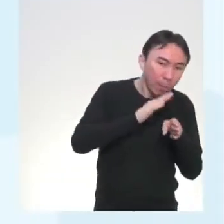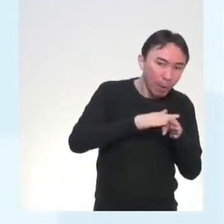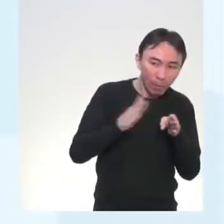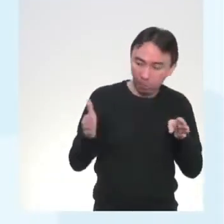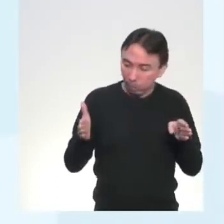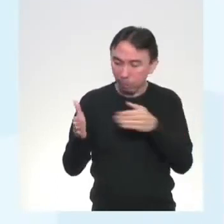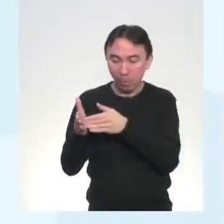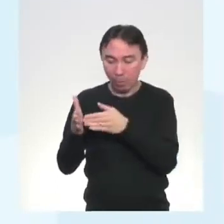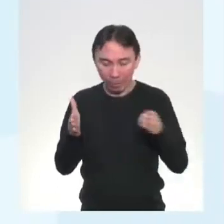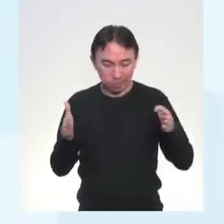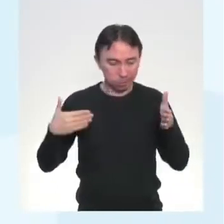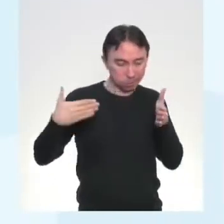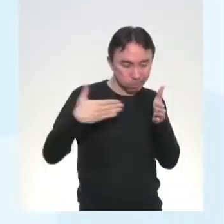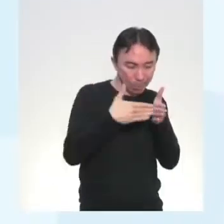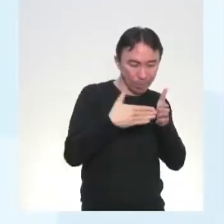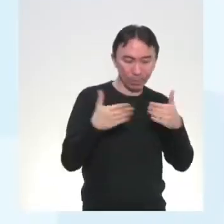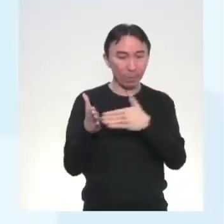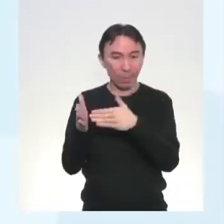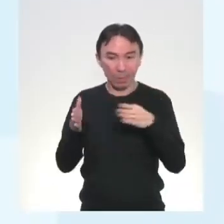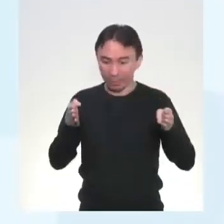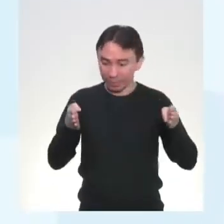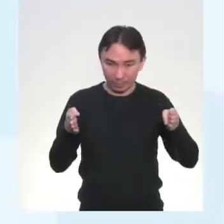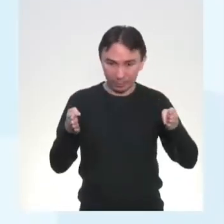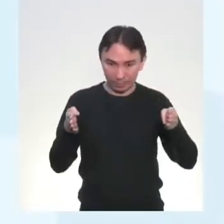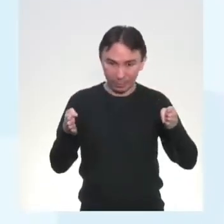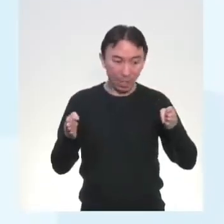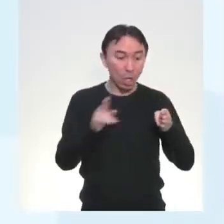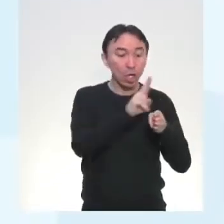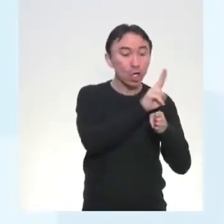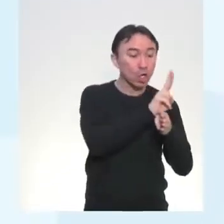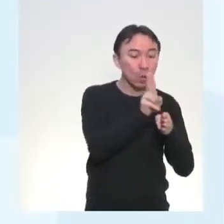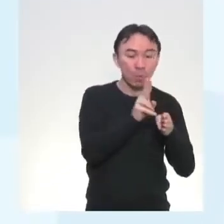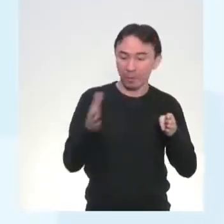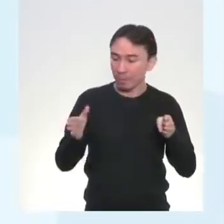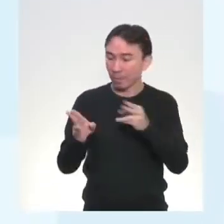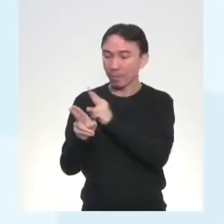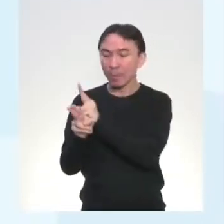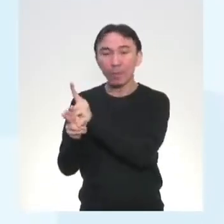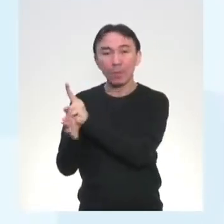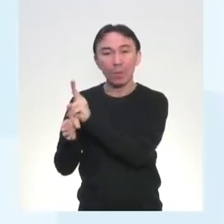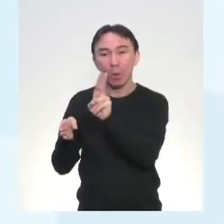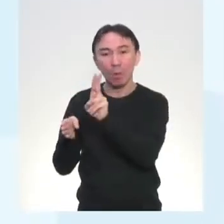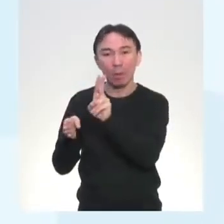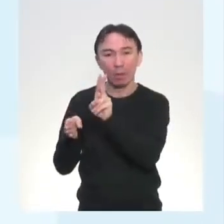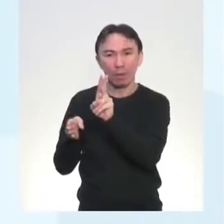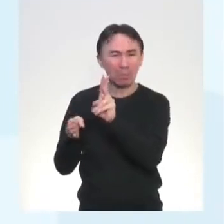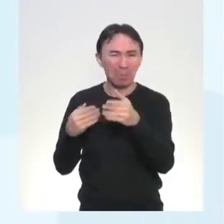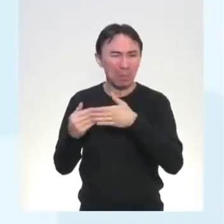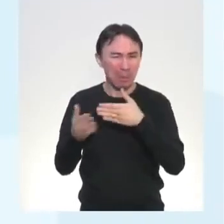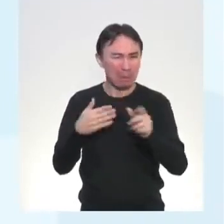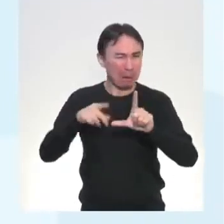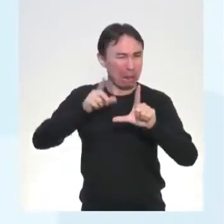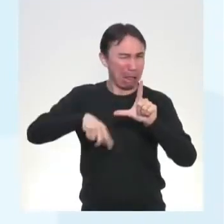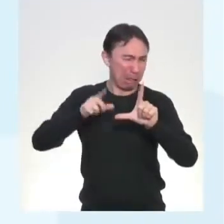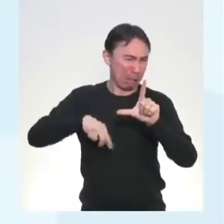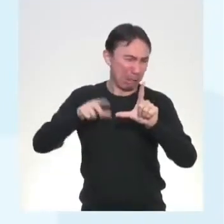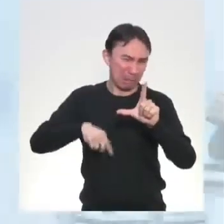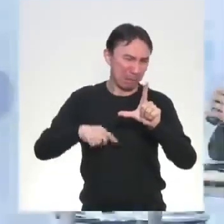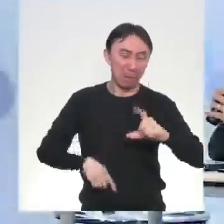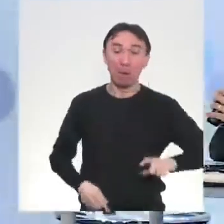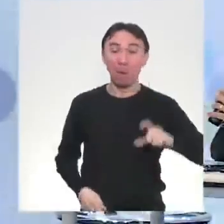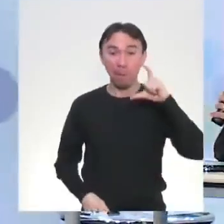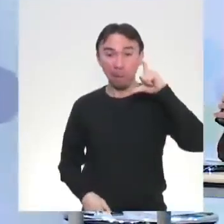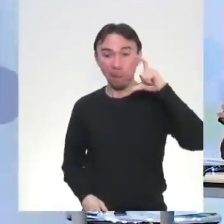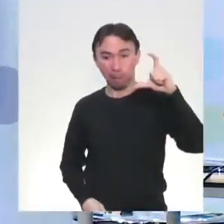E aí, ó, eu vou colocar o nome para essas extremidades aí. Legal. Pode ser qualquer letra maiúscula, tá, pessoal? qualquer